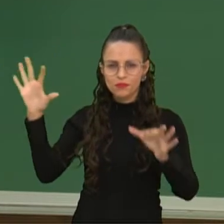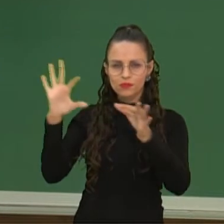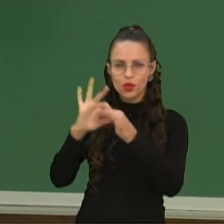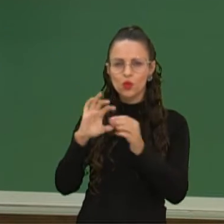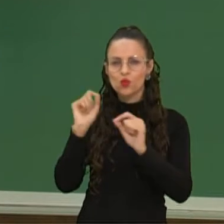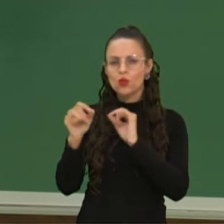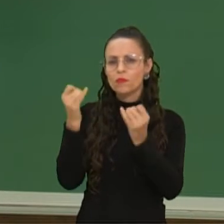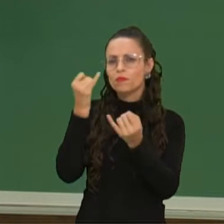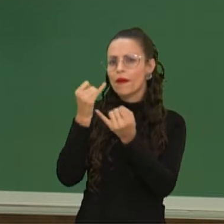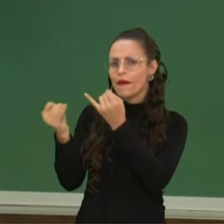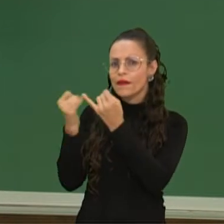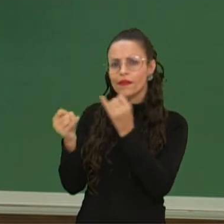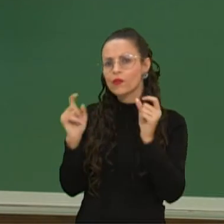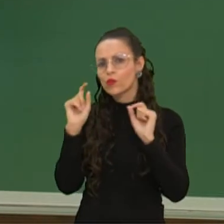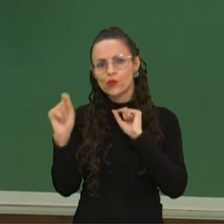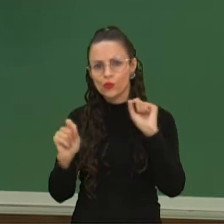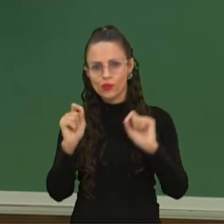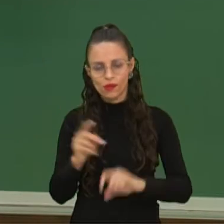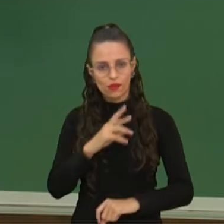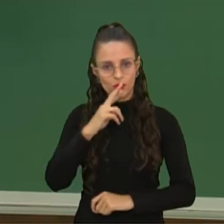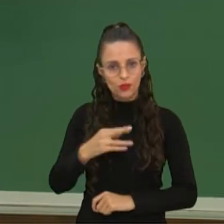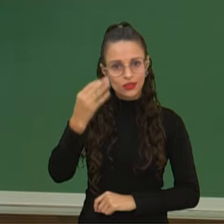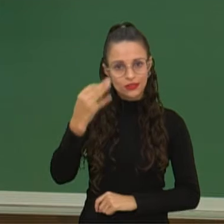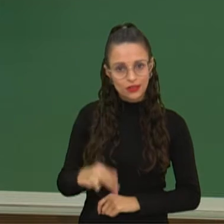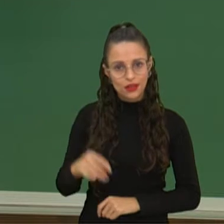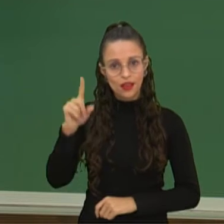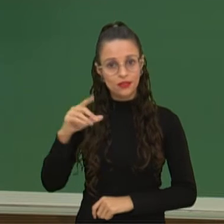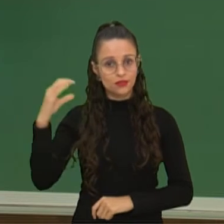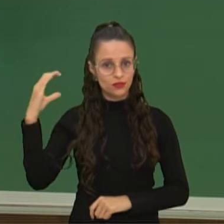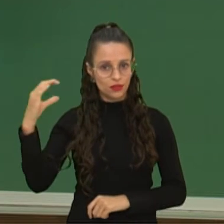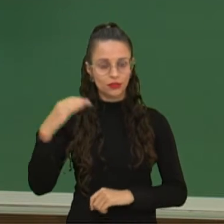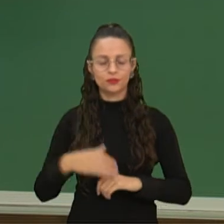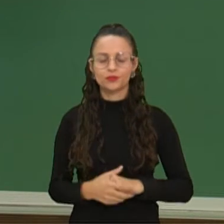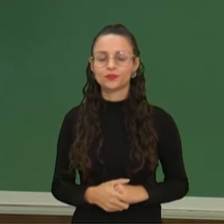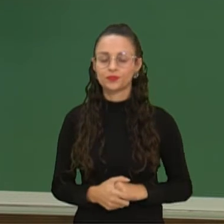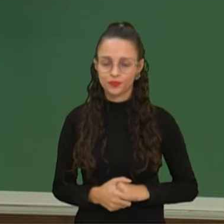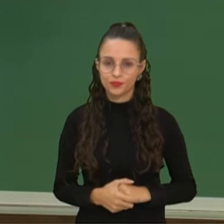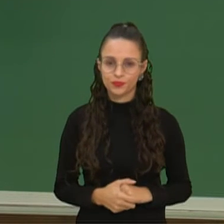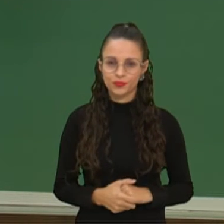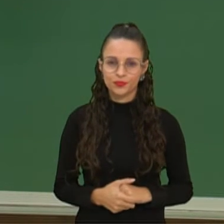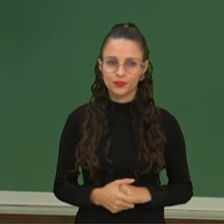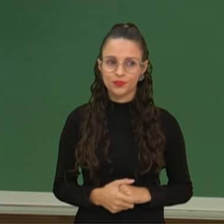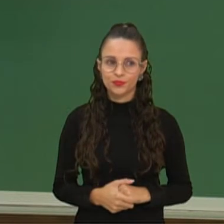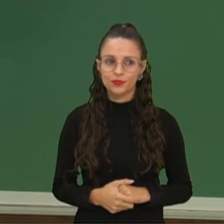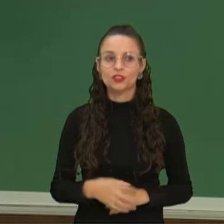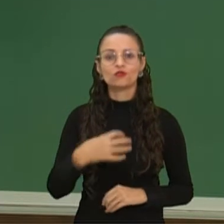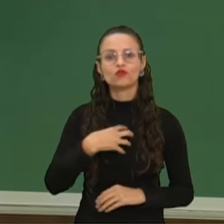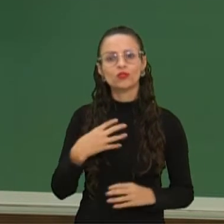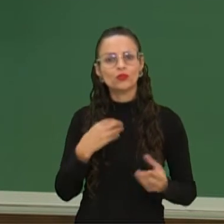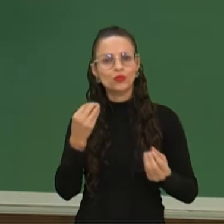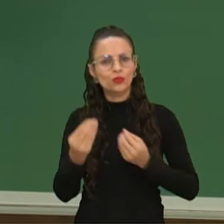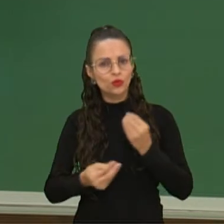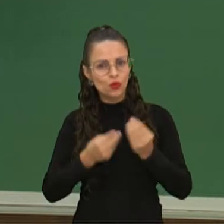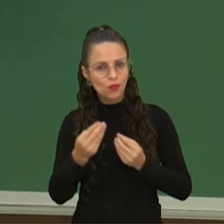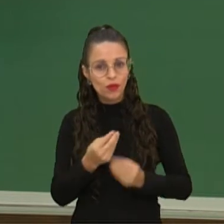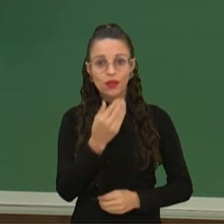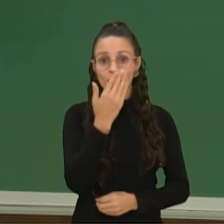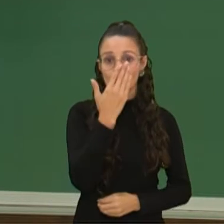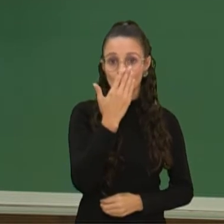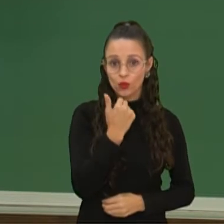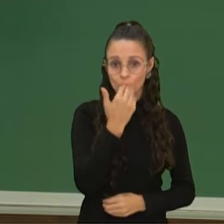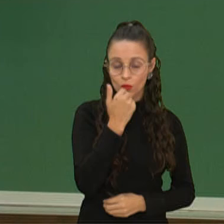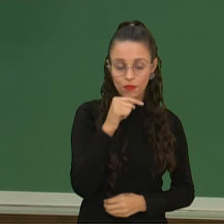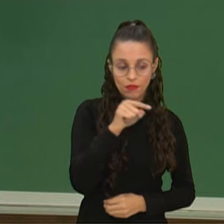tinham em comum. A resposta certa é justamente a letra C, que diz o seguinte, né? A maneira como a comida